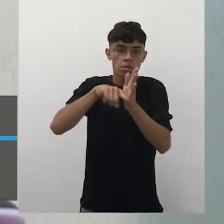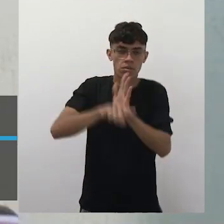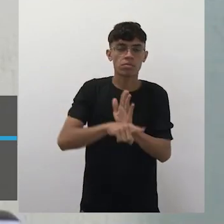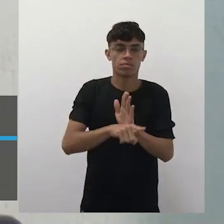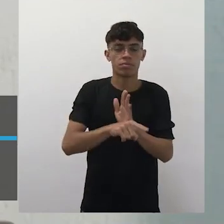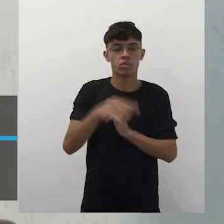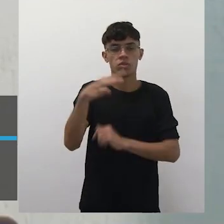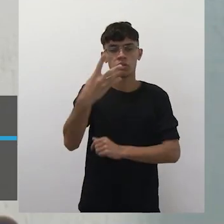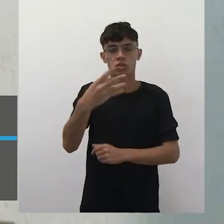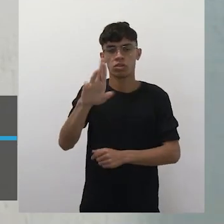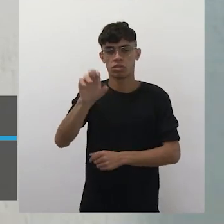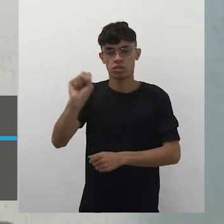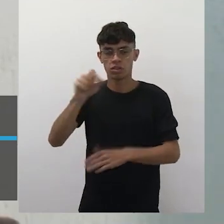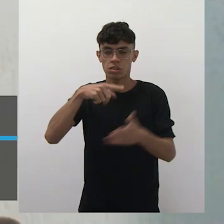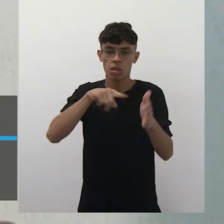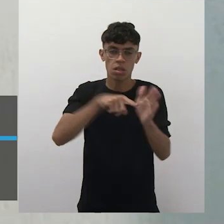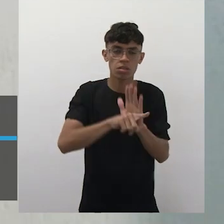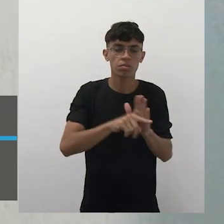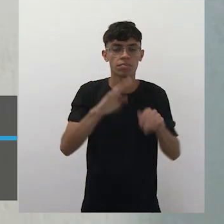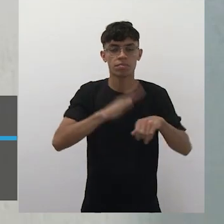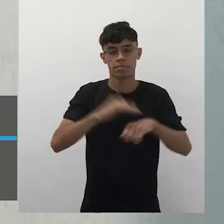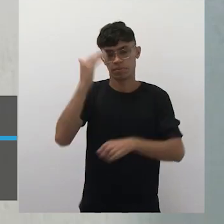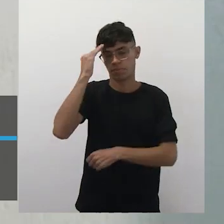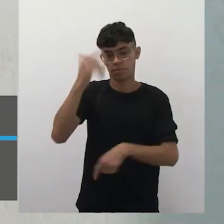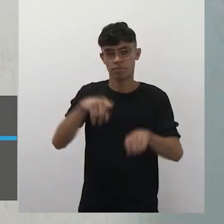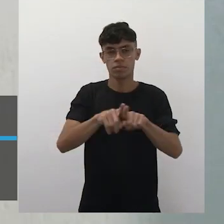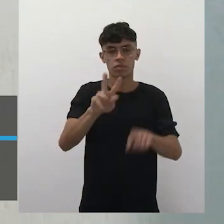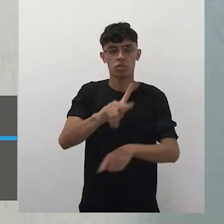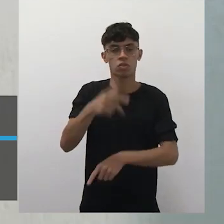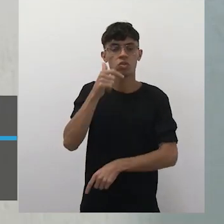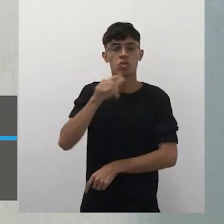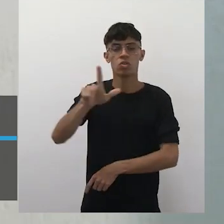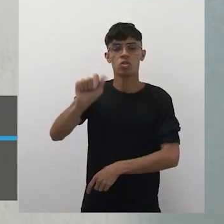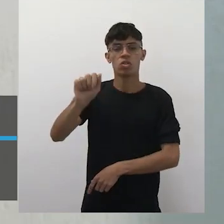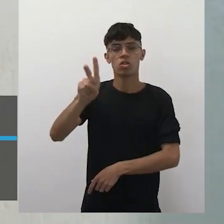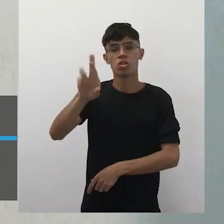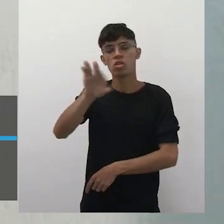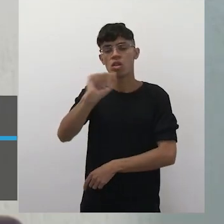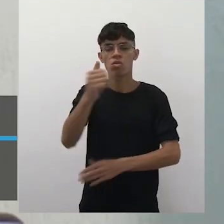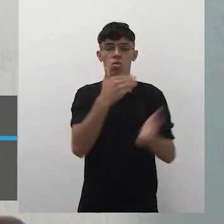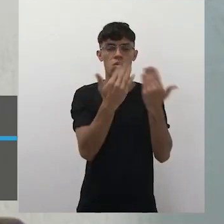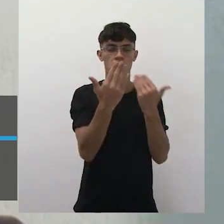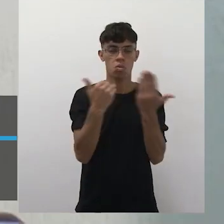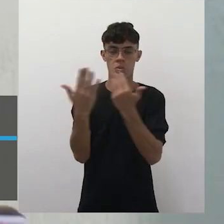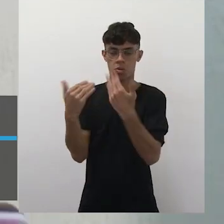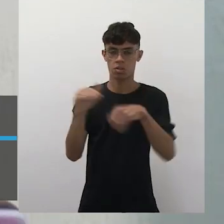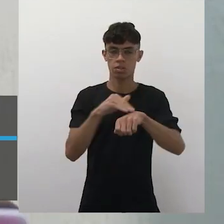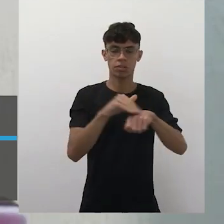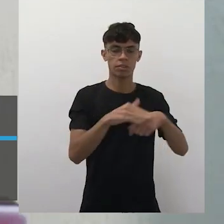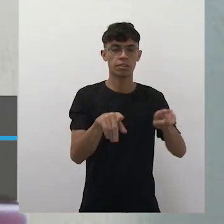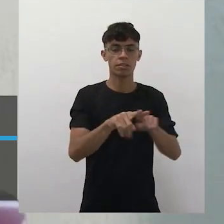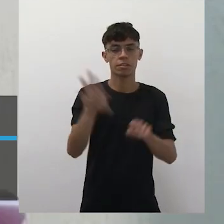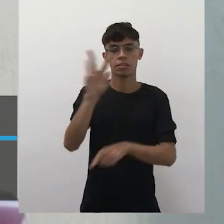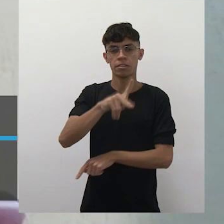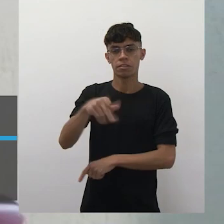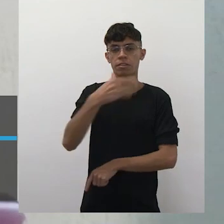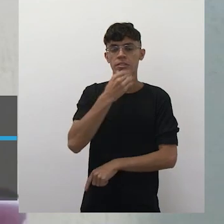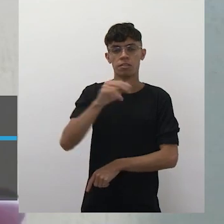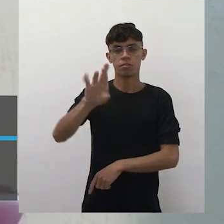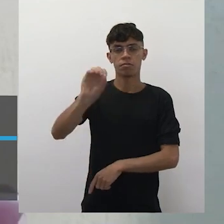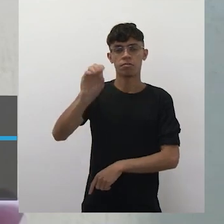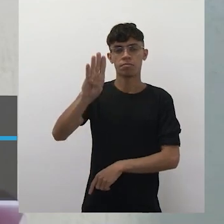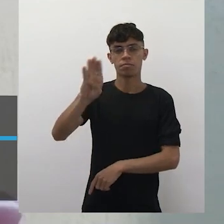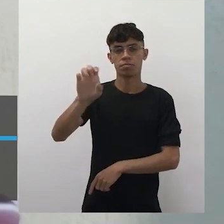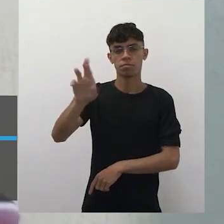dos 4 R's. Professora Laura, com conversas e muitos debates. Professor